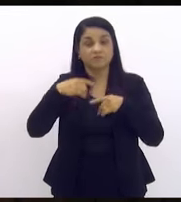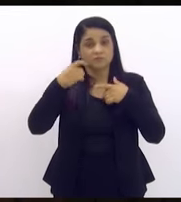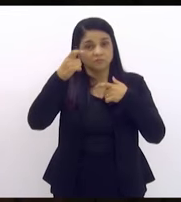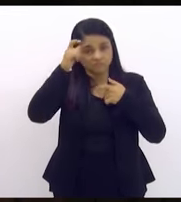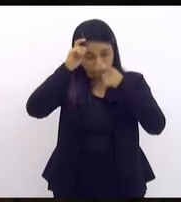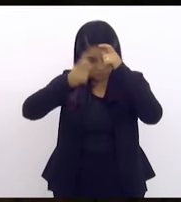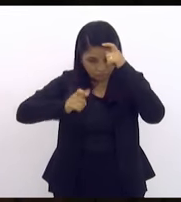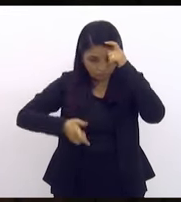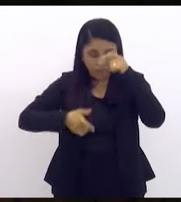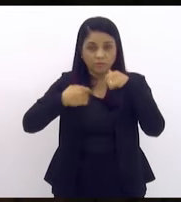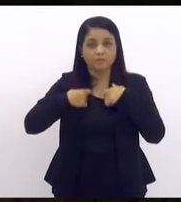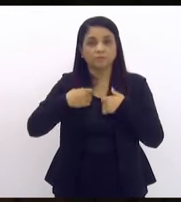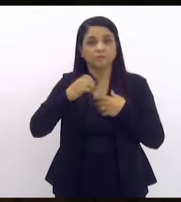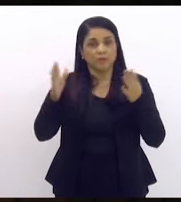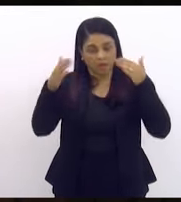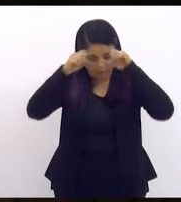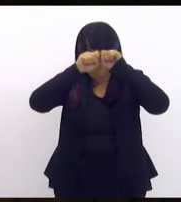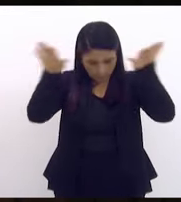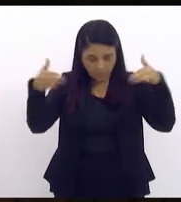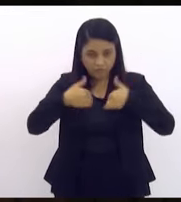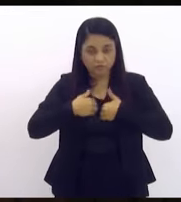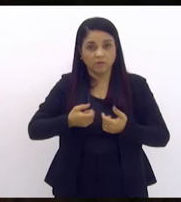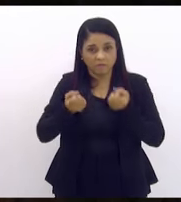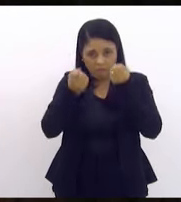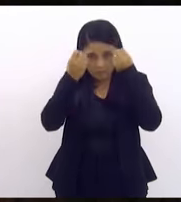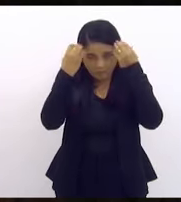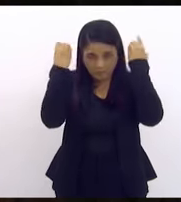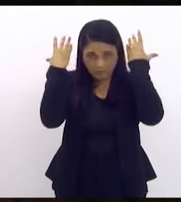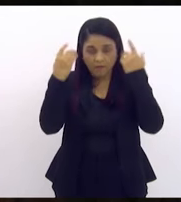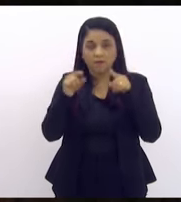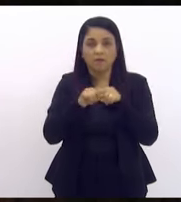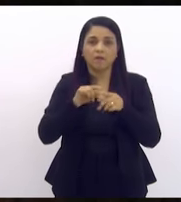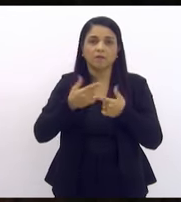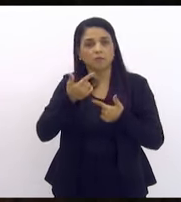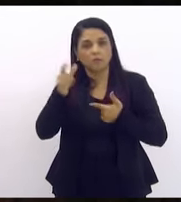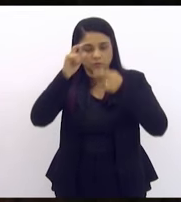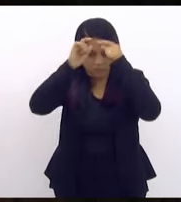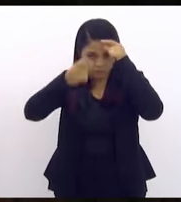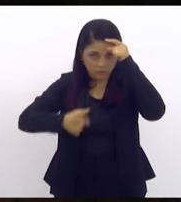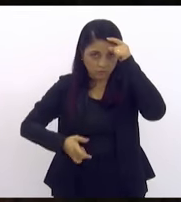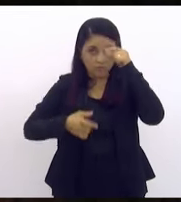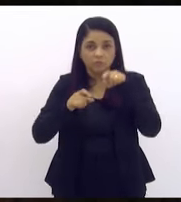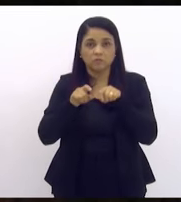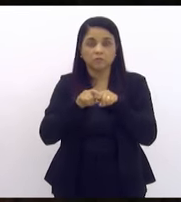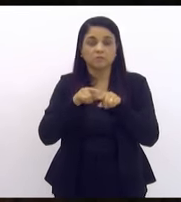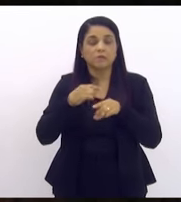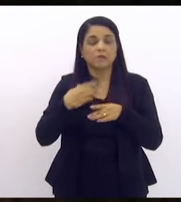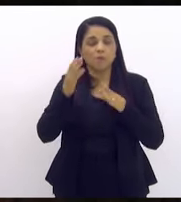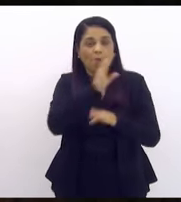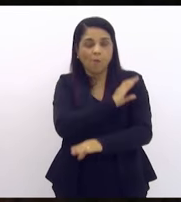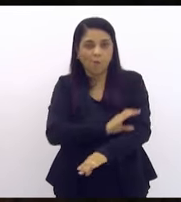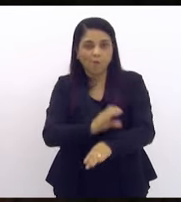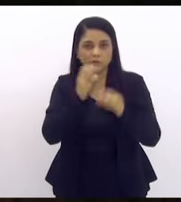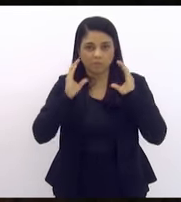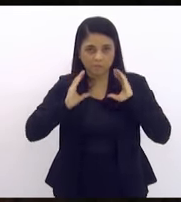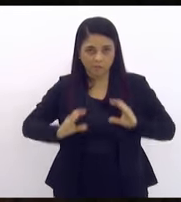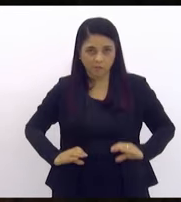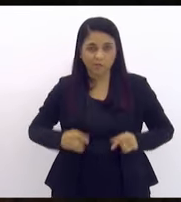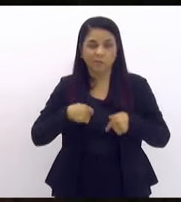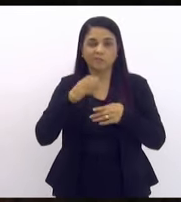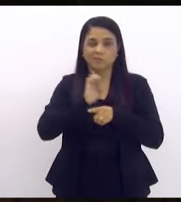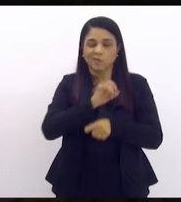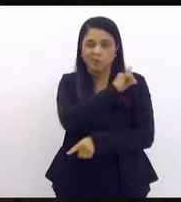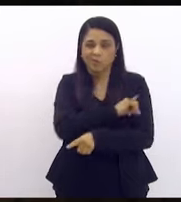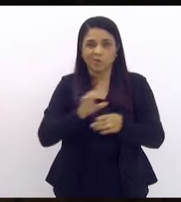de espectro autista, TDAH e outros transtornos de comportamento no Estado do Rio de Janeiro. Parecer